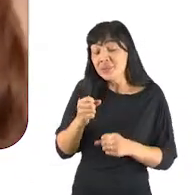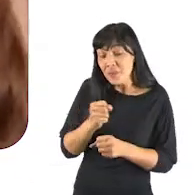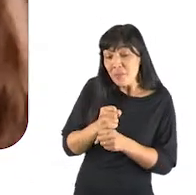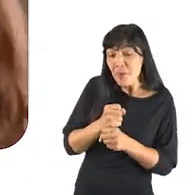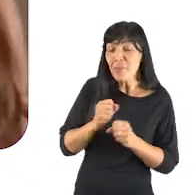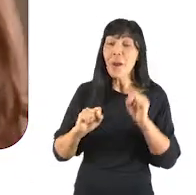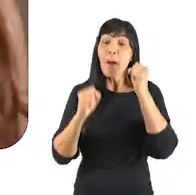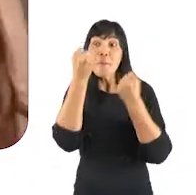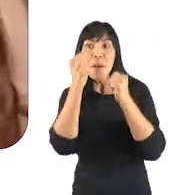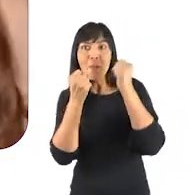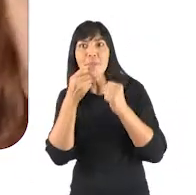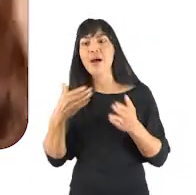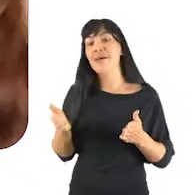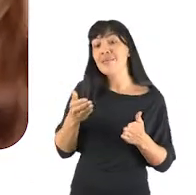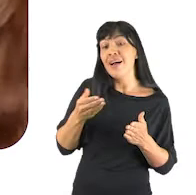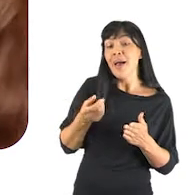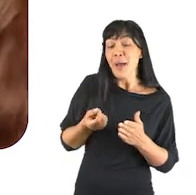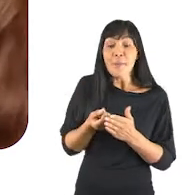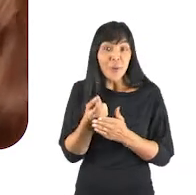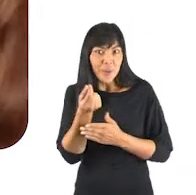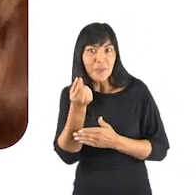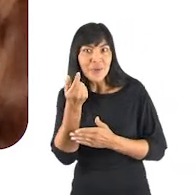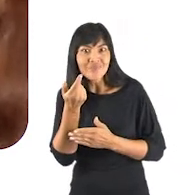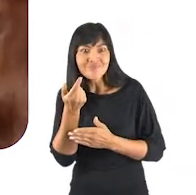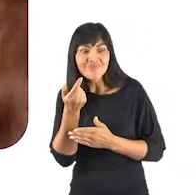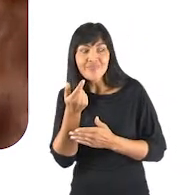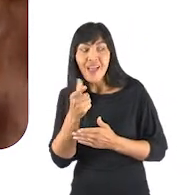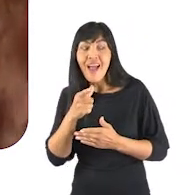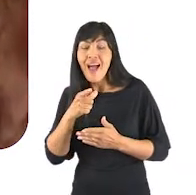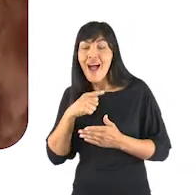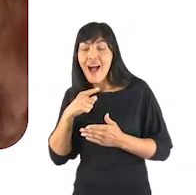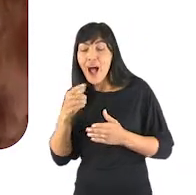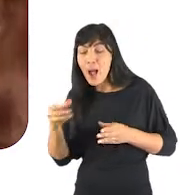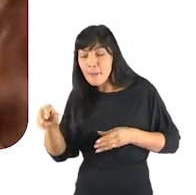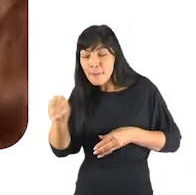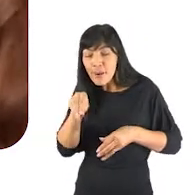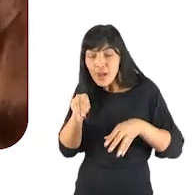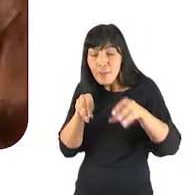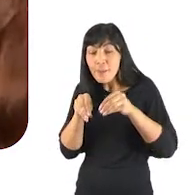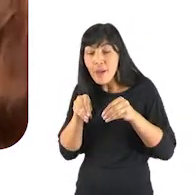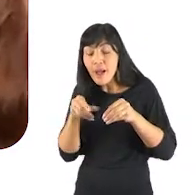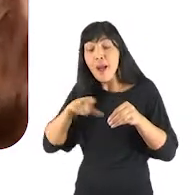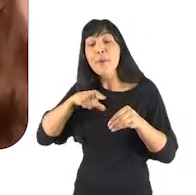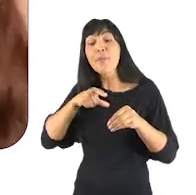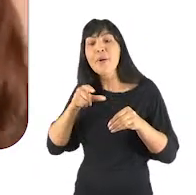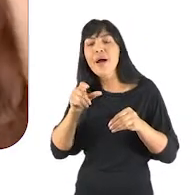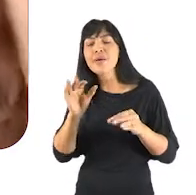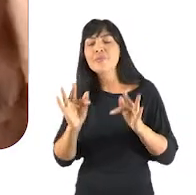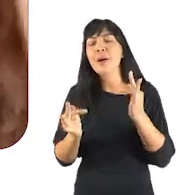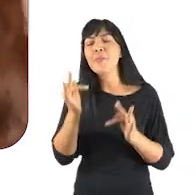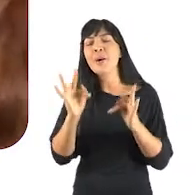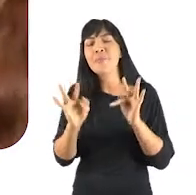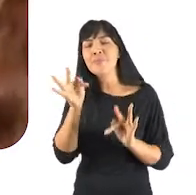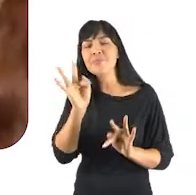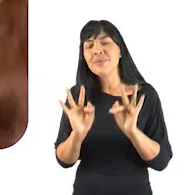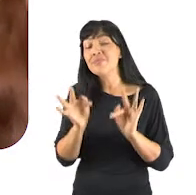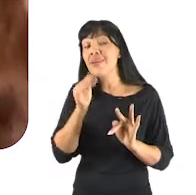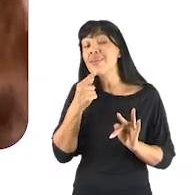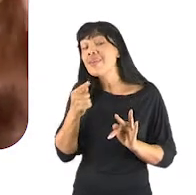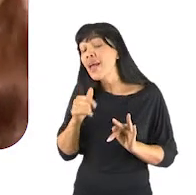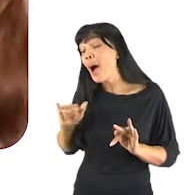setor industrial, o setor manufatureiro, a integrar as novas tecnologias e aproveitar